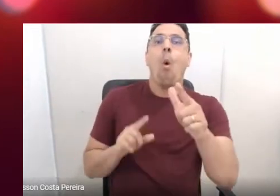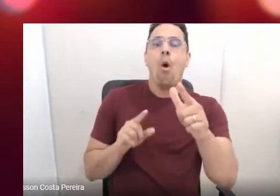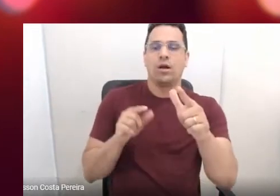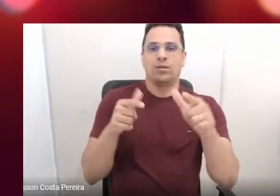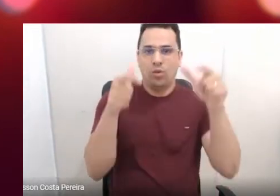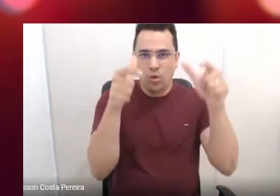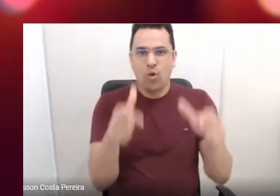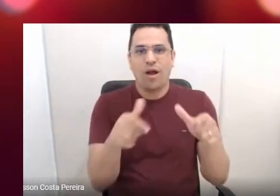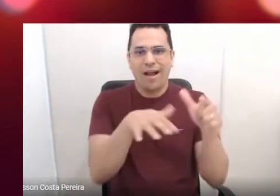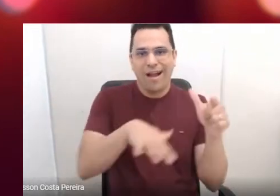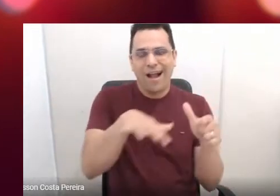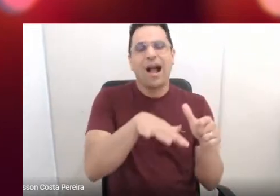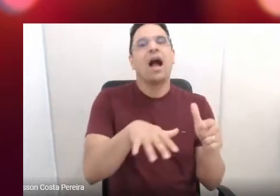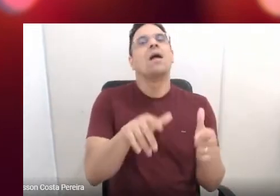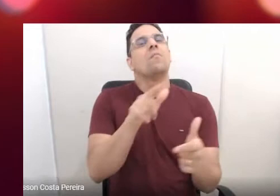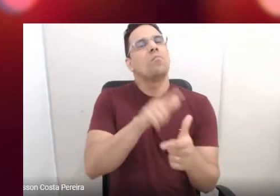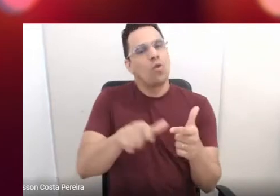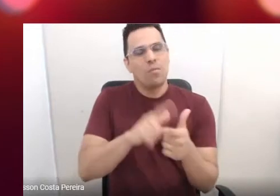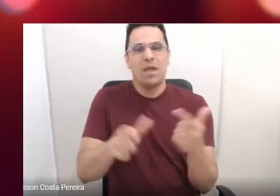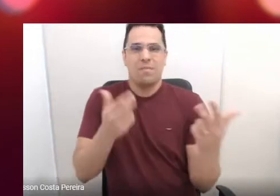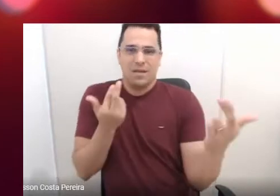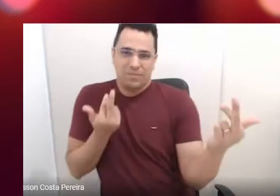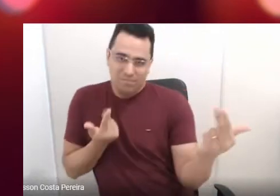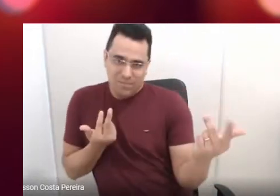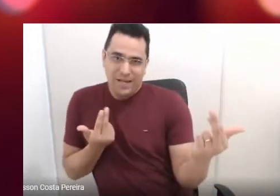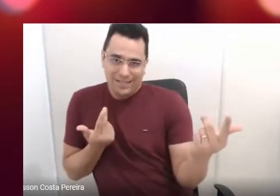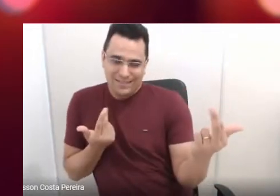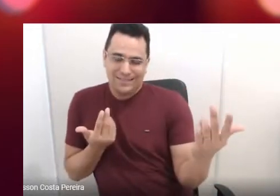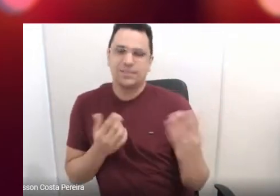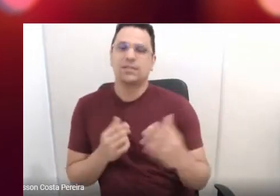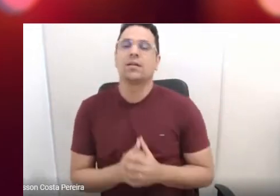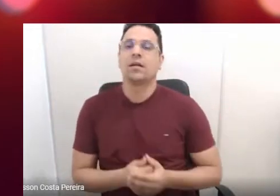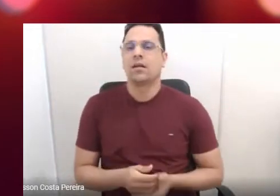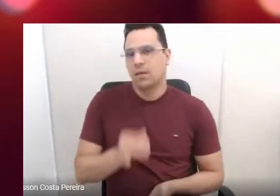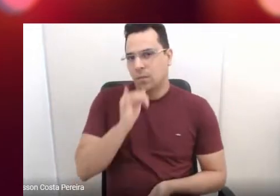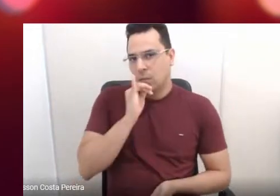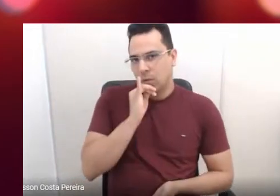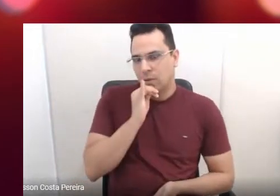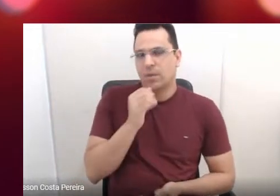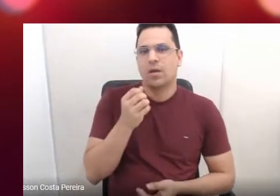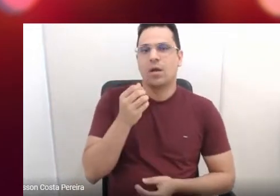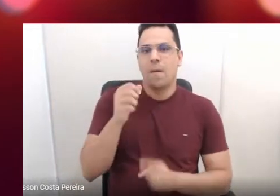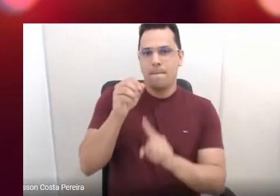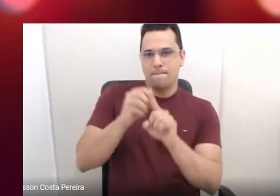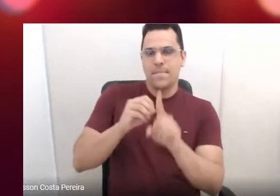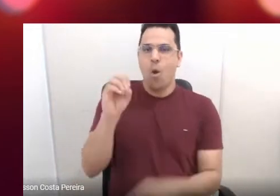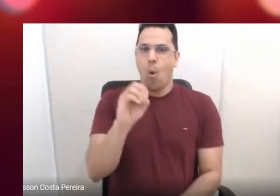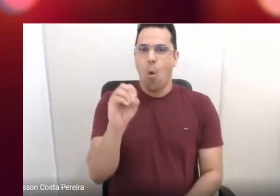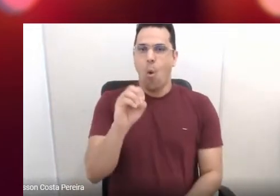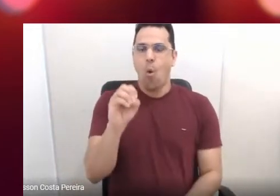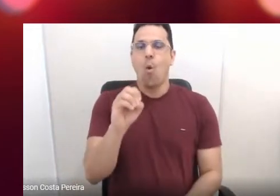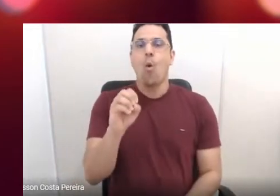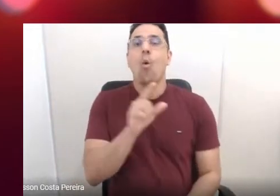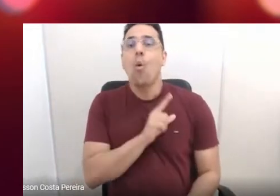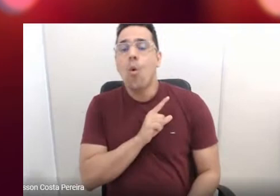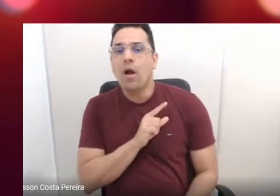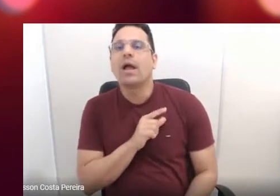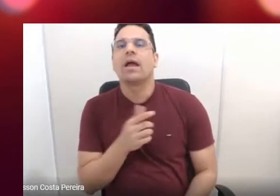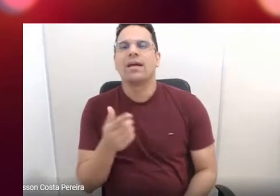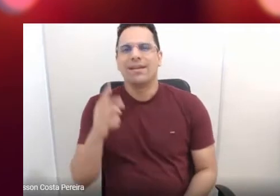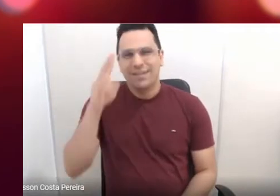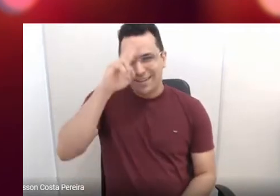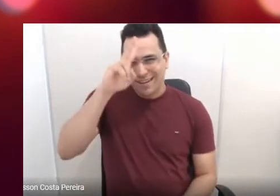unidades acadêmicas, este passa pela mesma dificuldade. A exemplo disso, em outubro, com o intuito de realizar